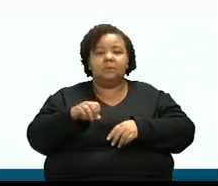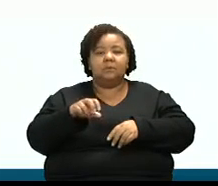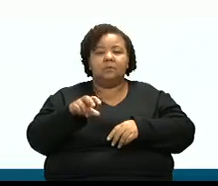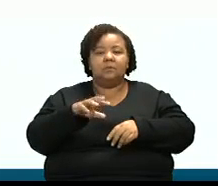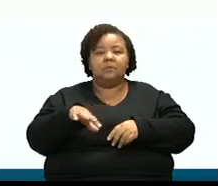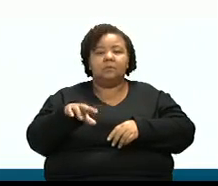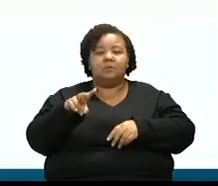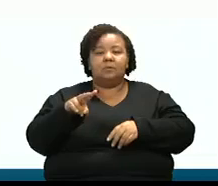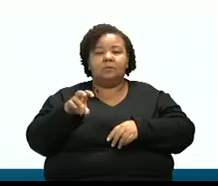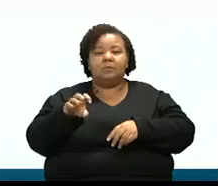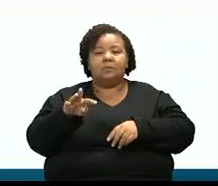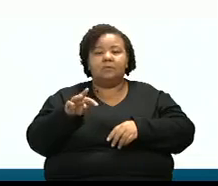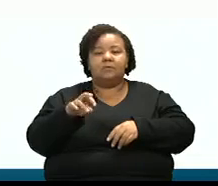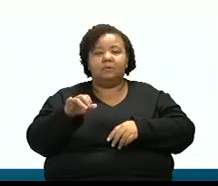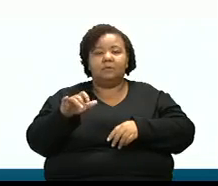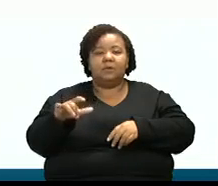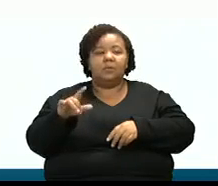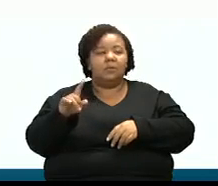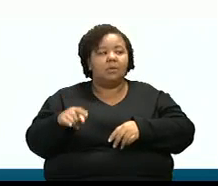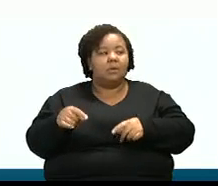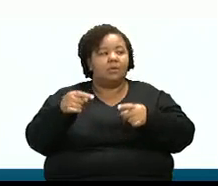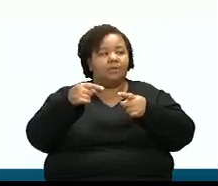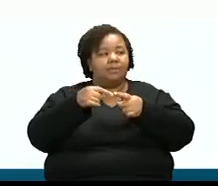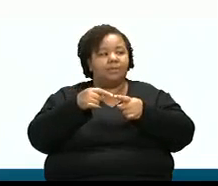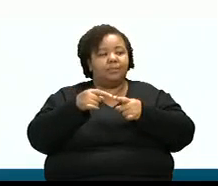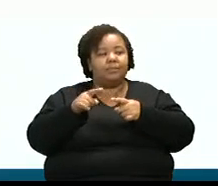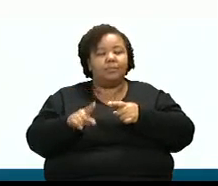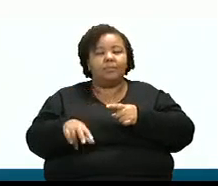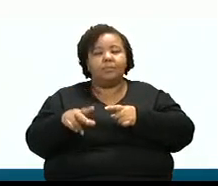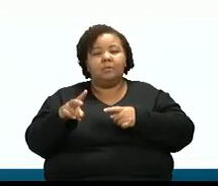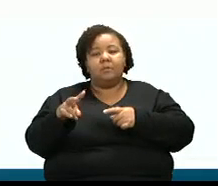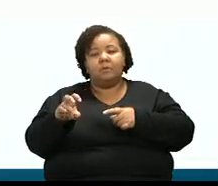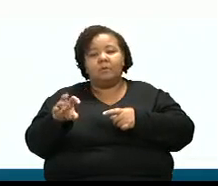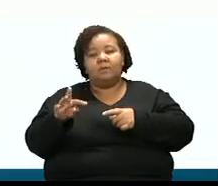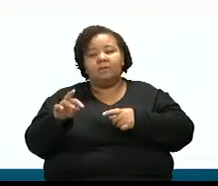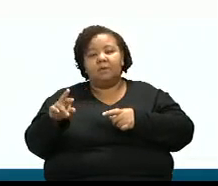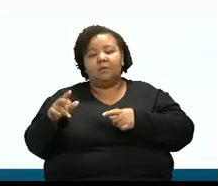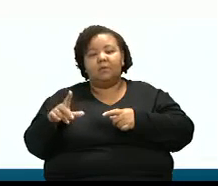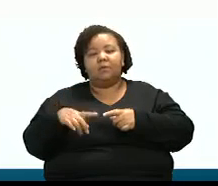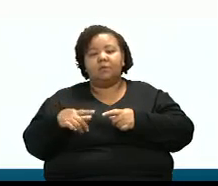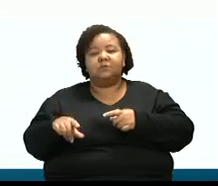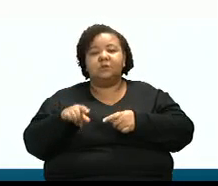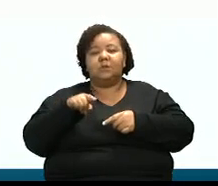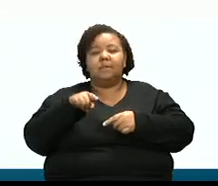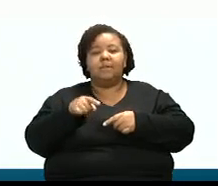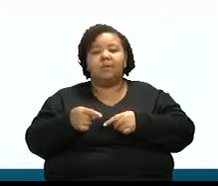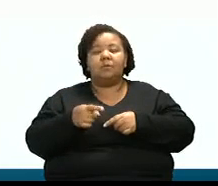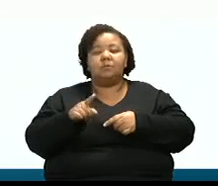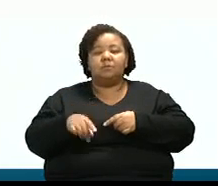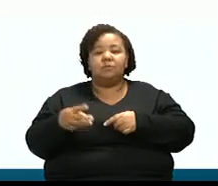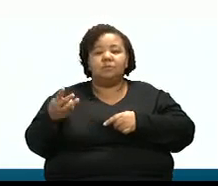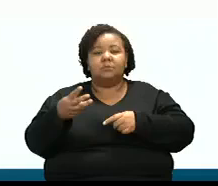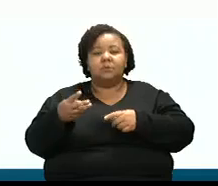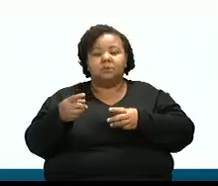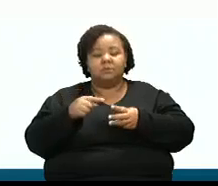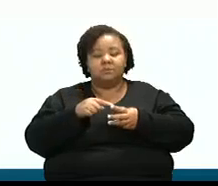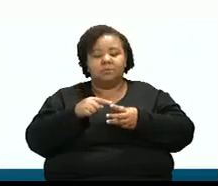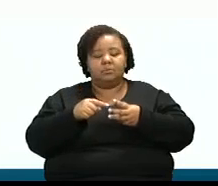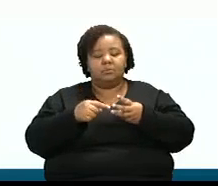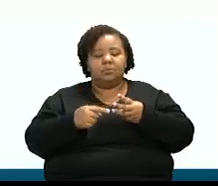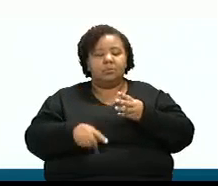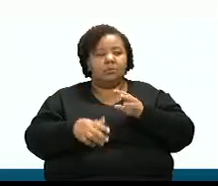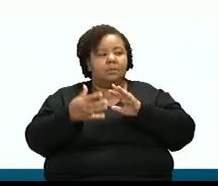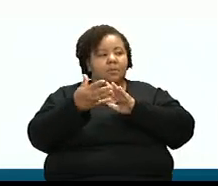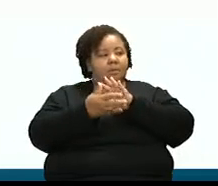vai associar um ponto a um vetor. Então, nesse caso, nós temos um ponto com 3 coordenadas, cuja